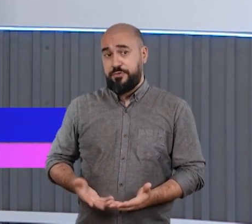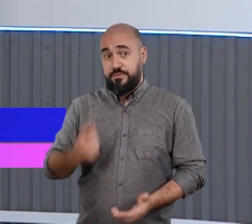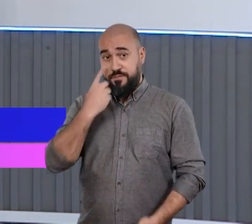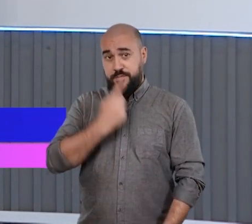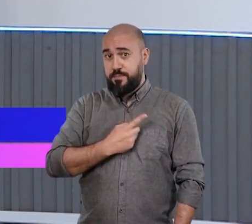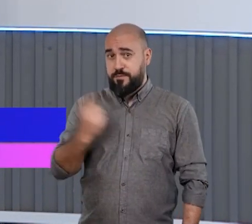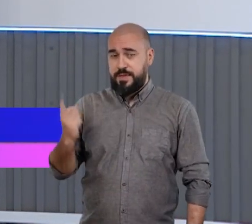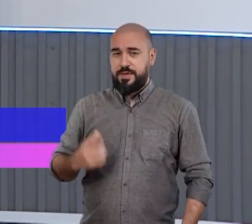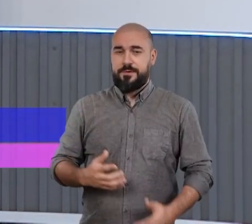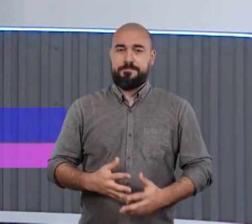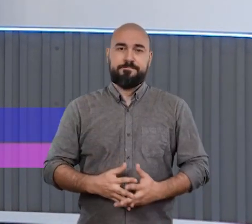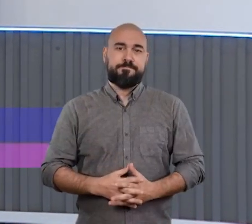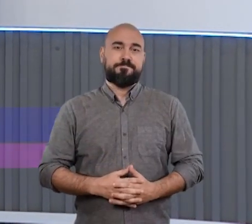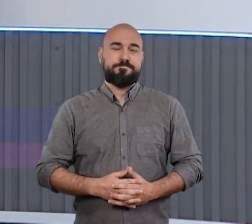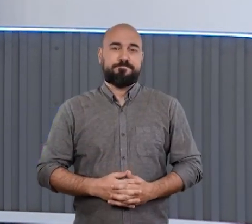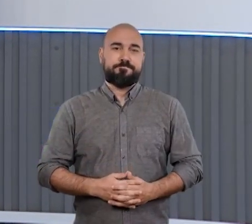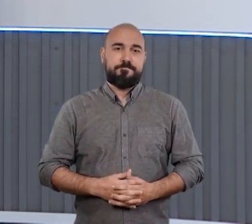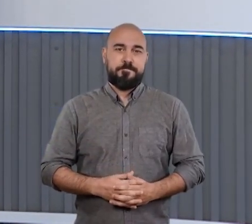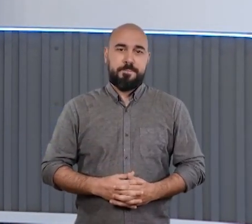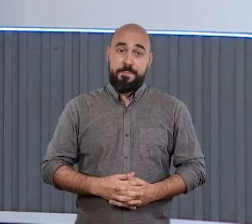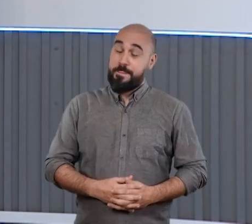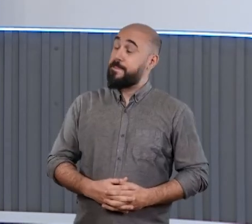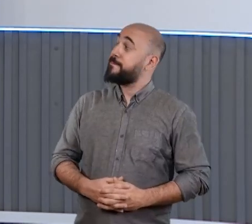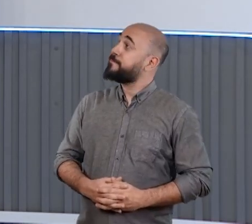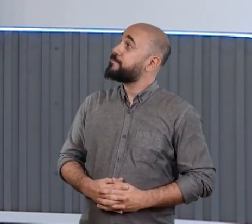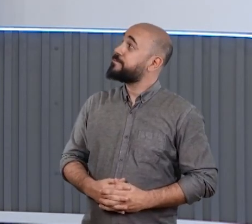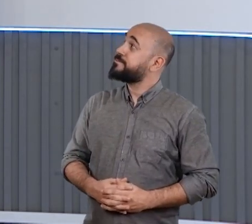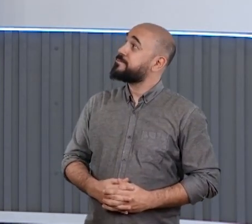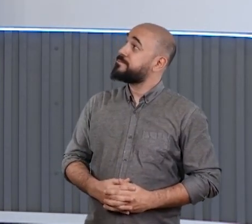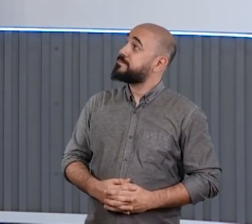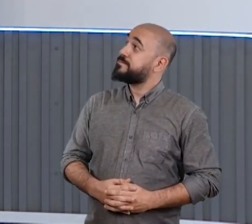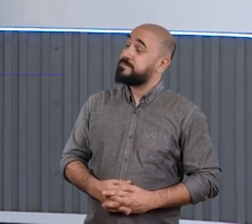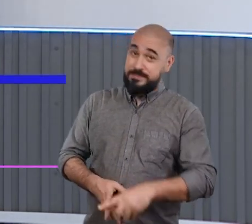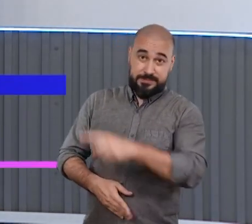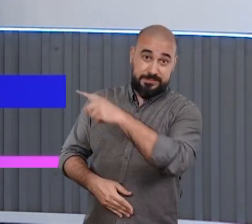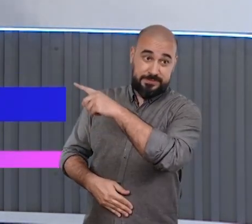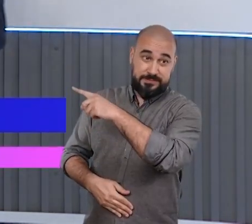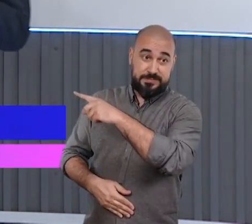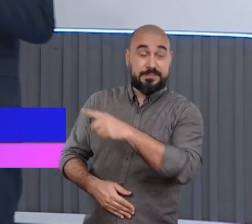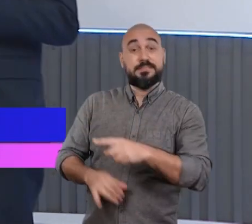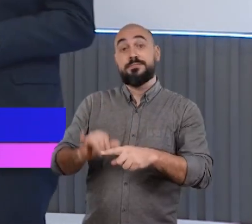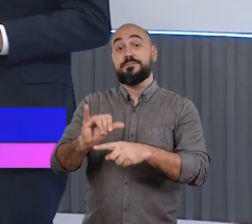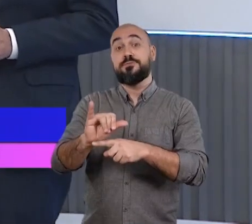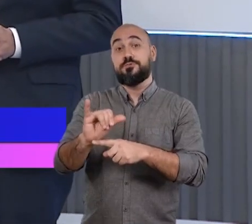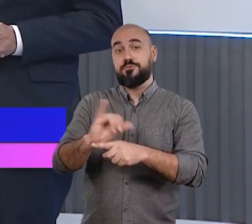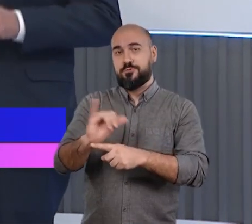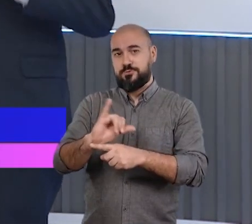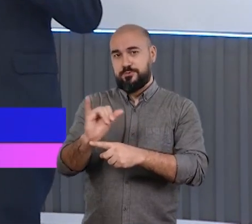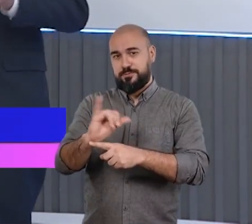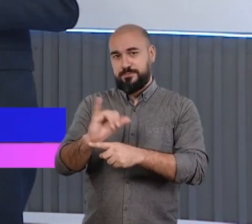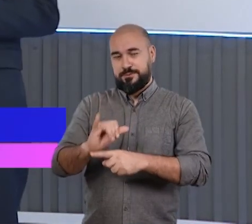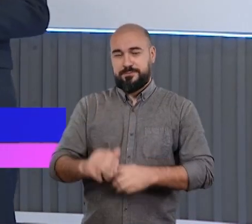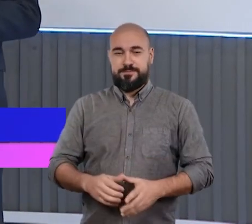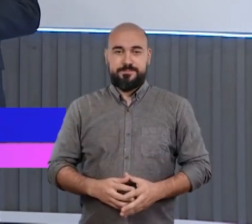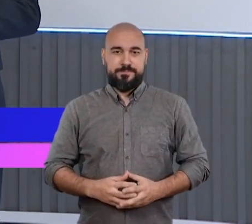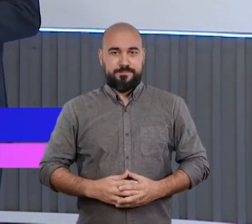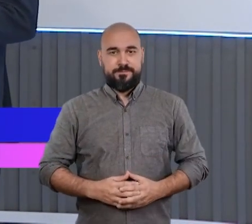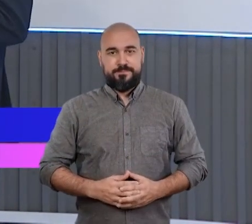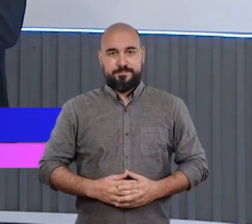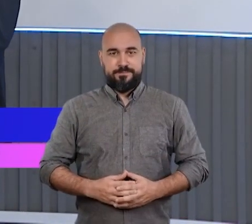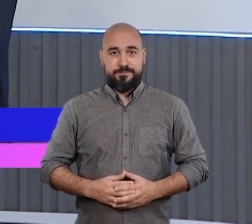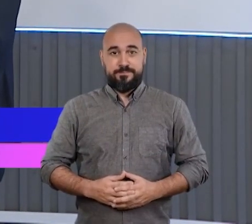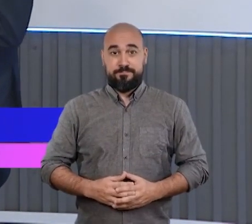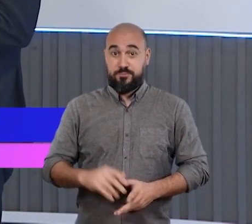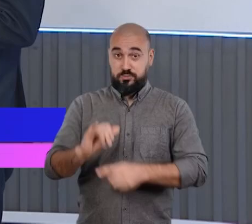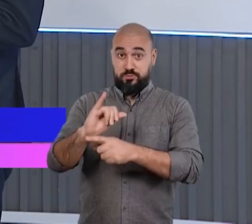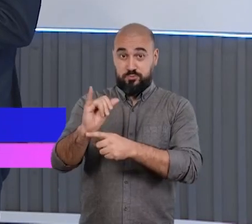quero lhe convidar para se inscrever em nosso canal no YouTube. Você vai lá no YouTube e